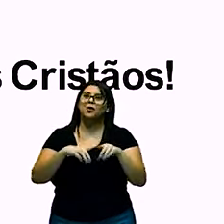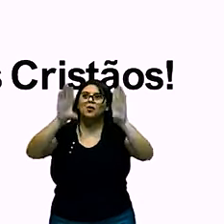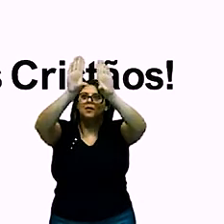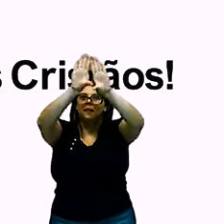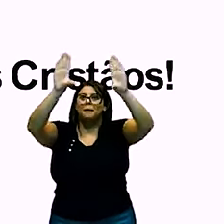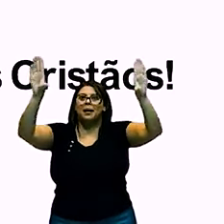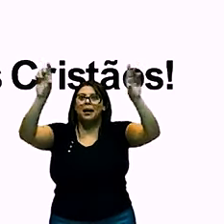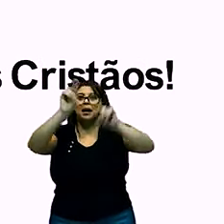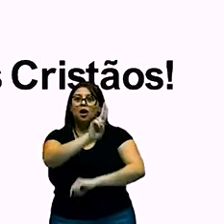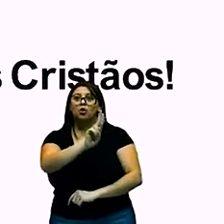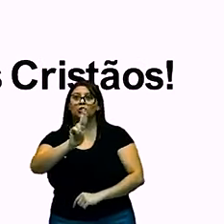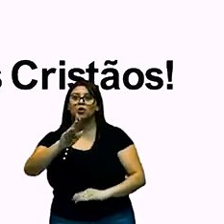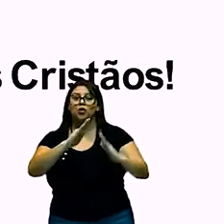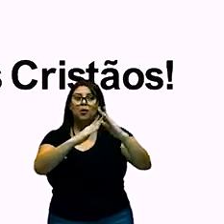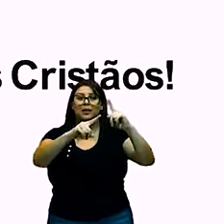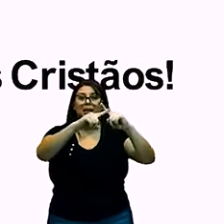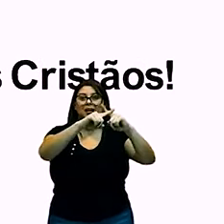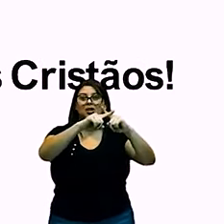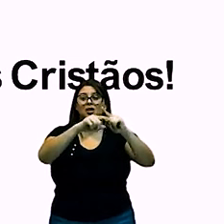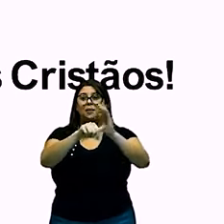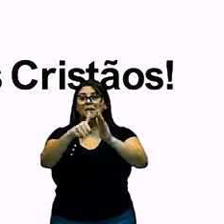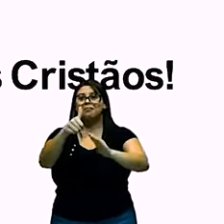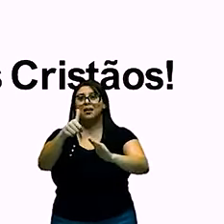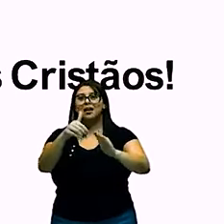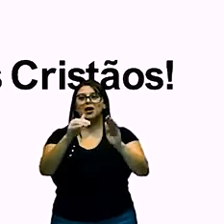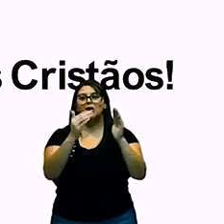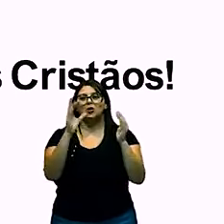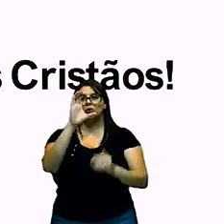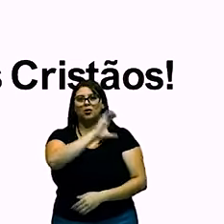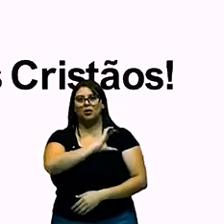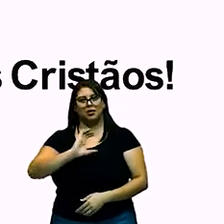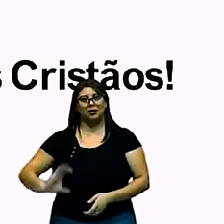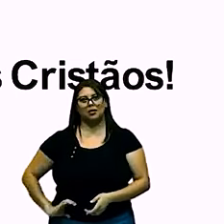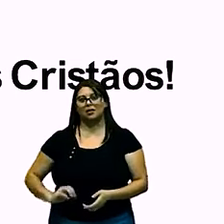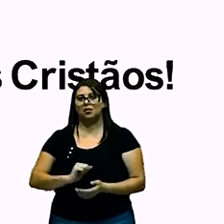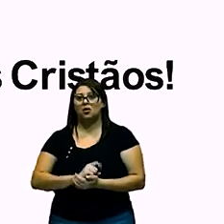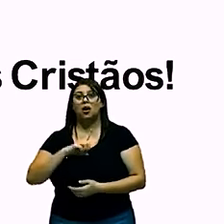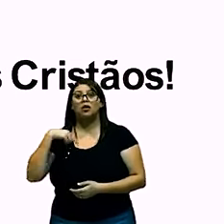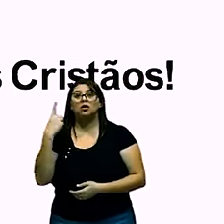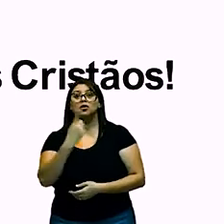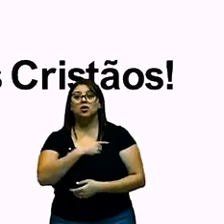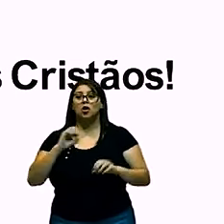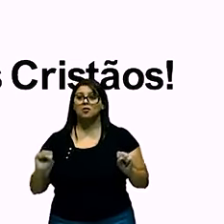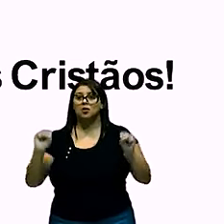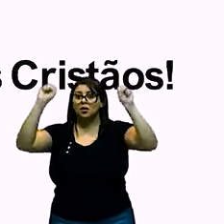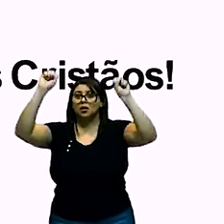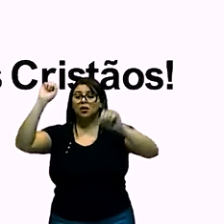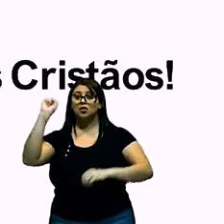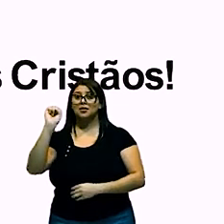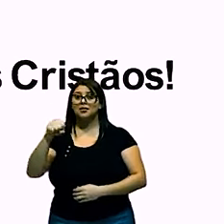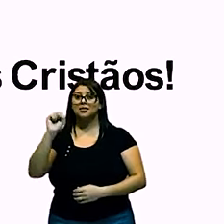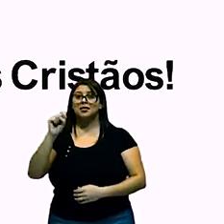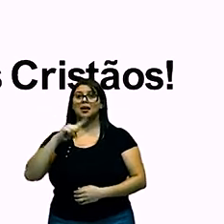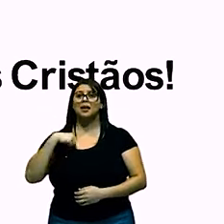do cristianismo. Nós somos pentecostais, sim, mas herdeiros da reforma. Os reformados são nossos irmãos em